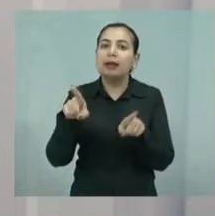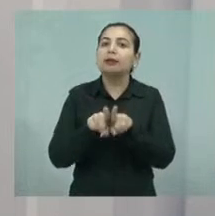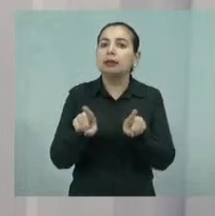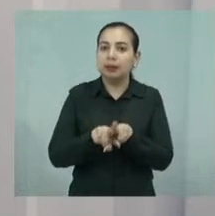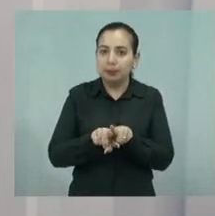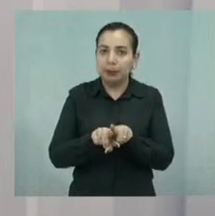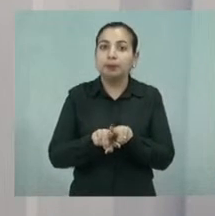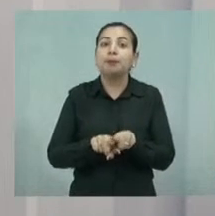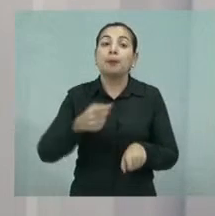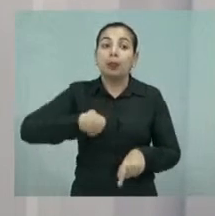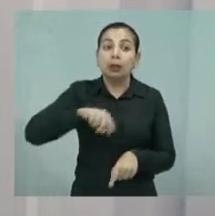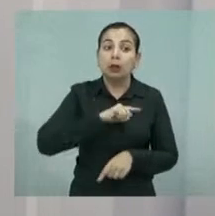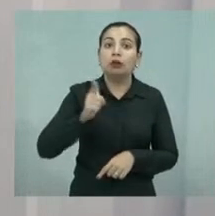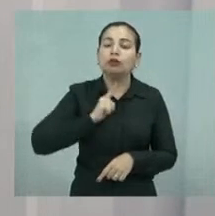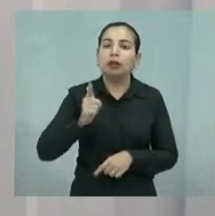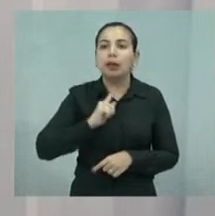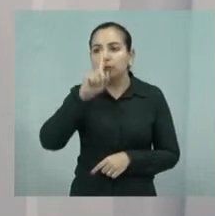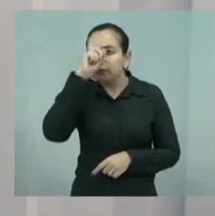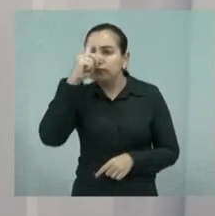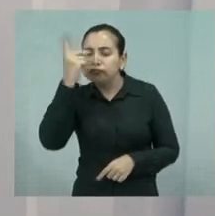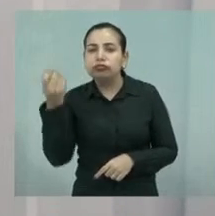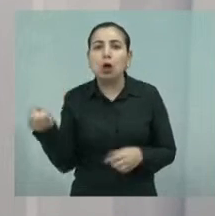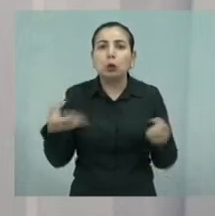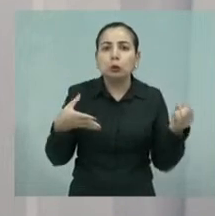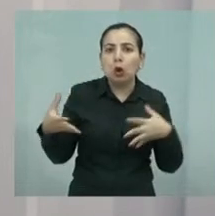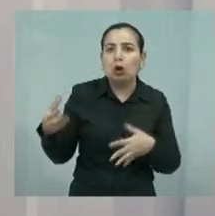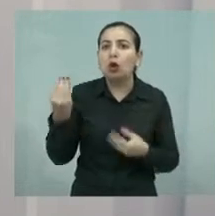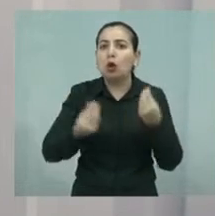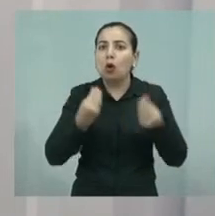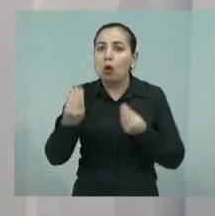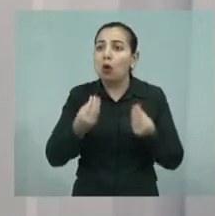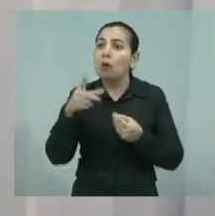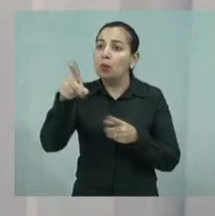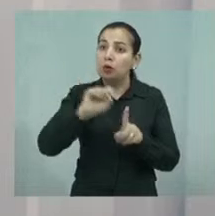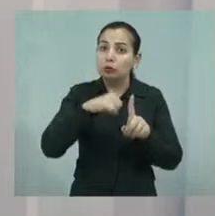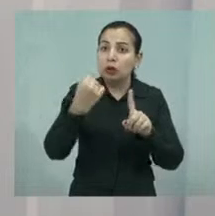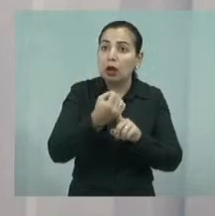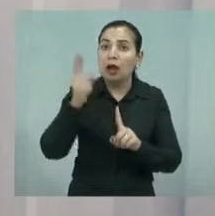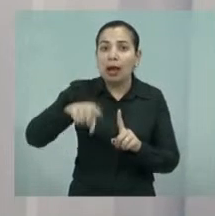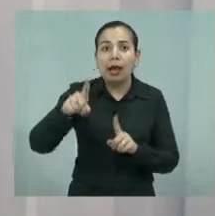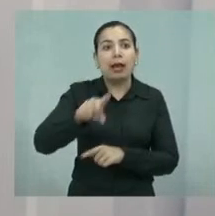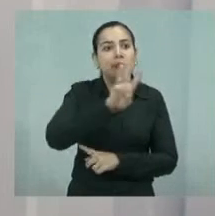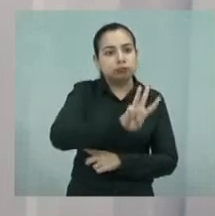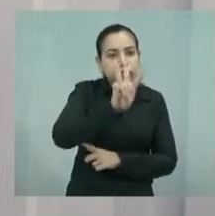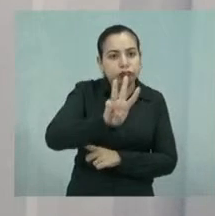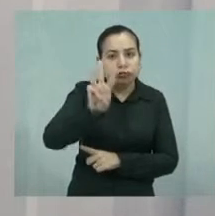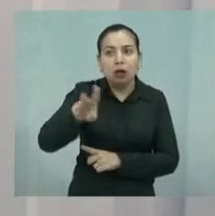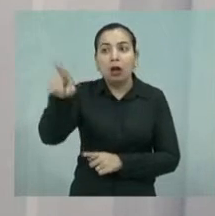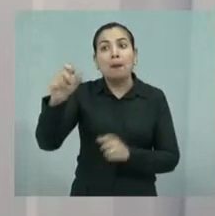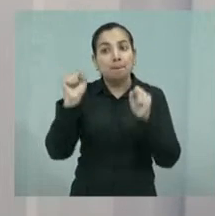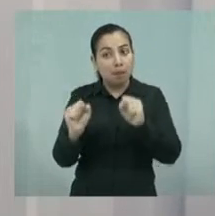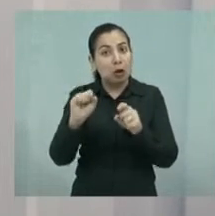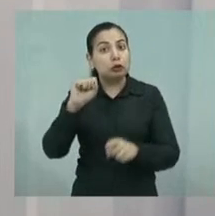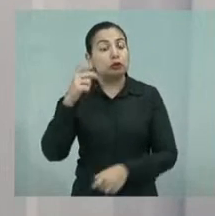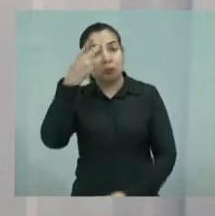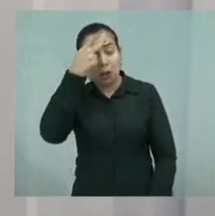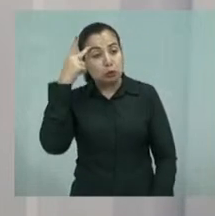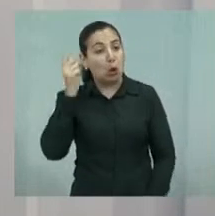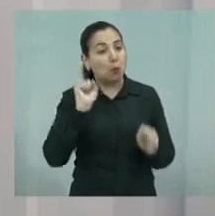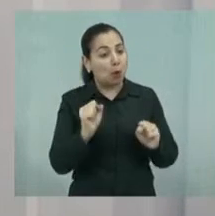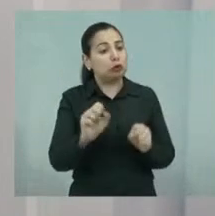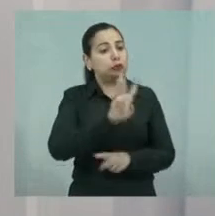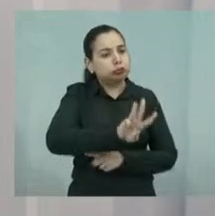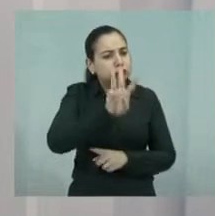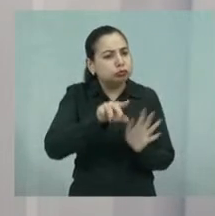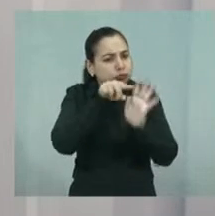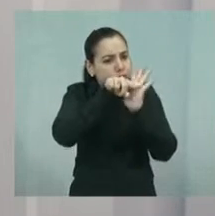essas inovações que estão aí na mão do cidadão, quer seja através de portais da transparência, hoje acessíveis em quaisquer